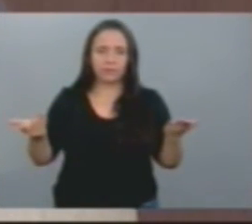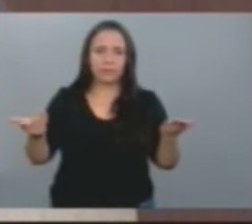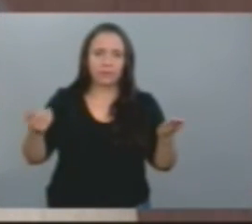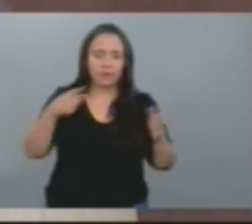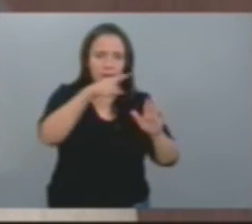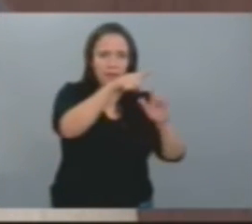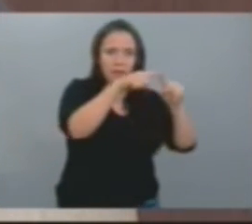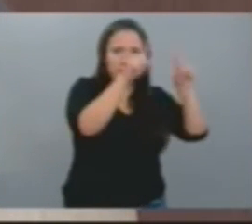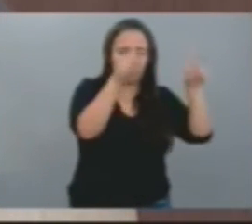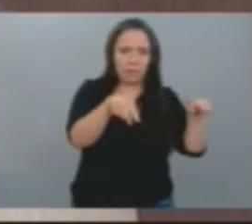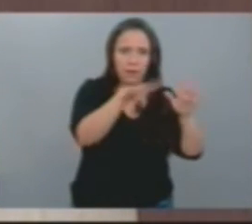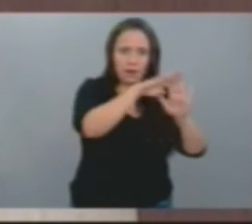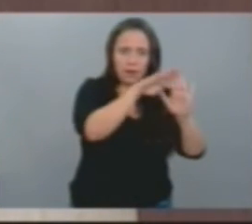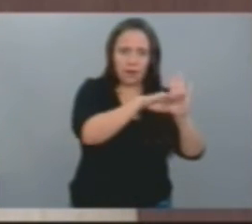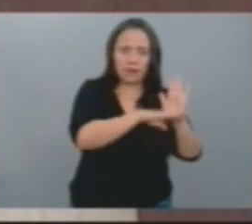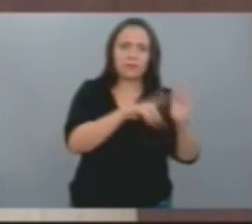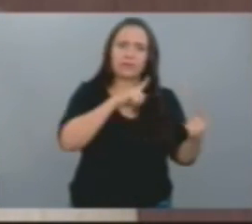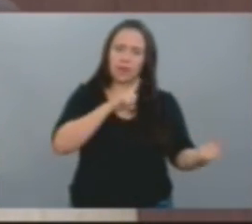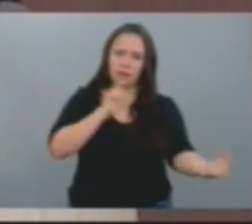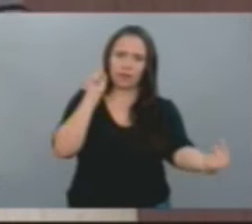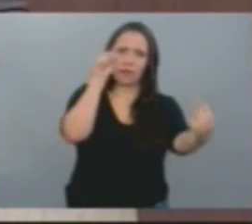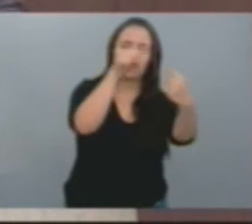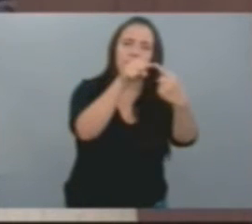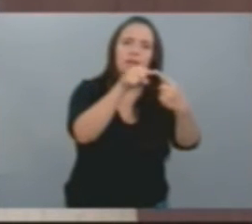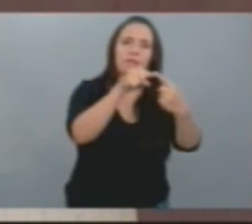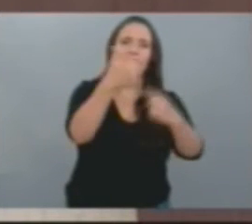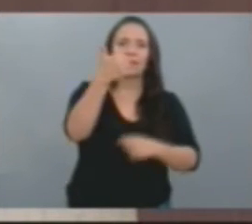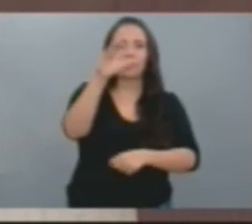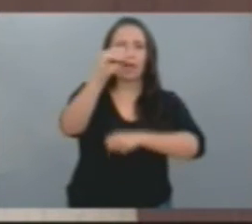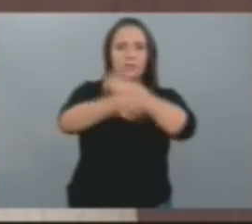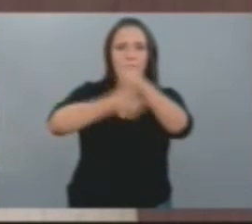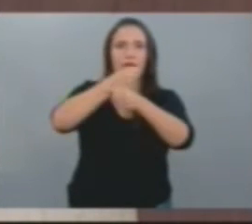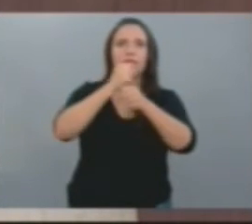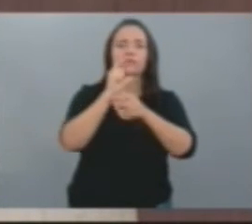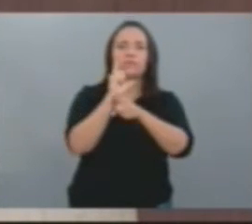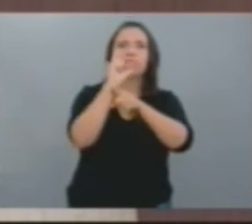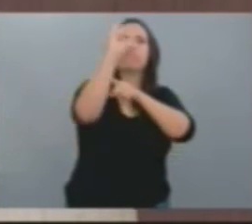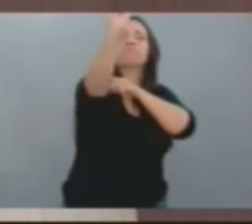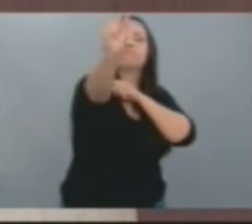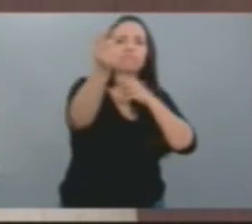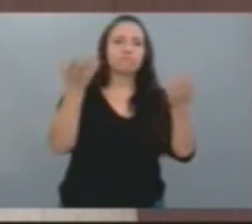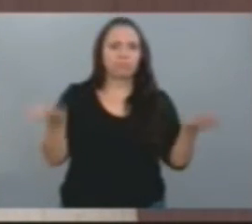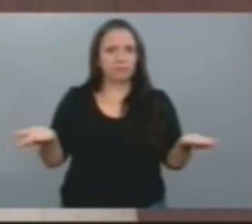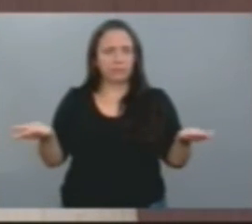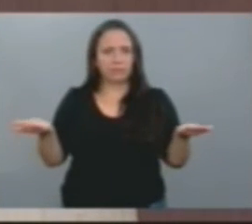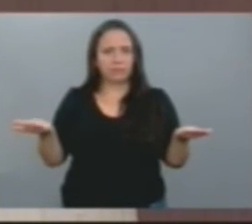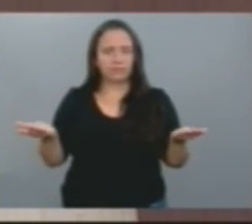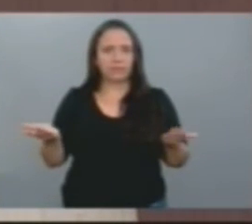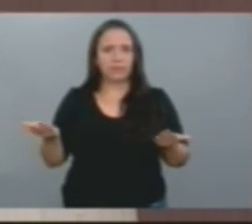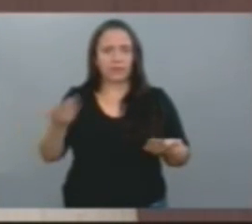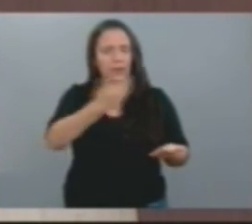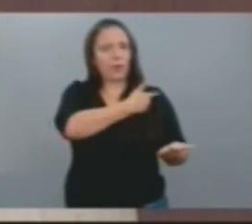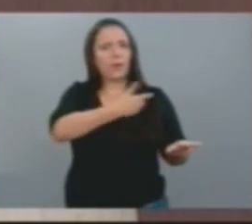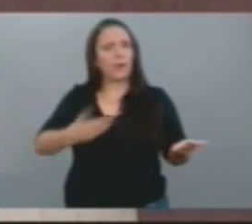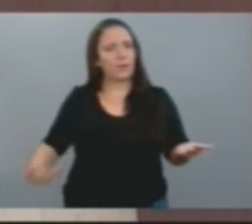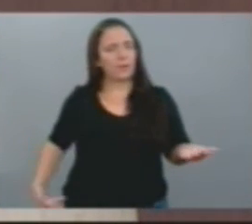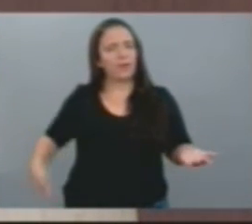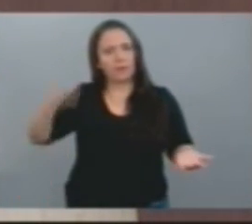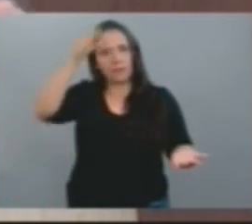metas que, exatamente por serem de 10 anos, transcenderão, portanto, o atual